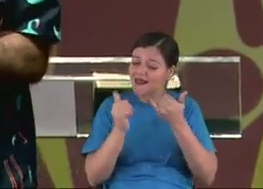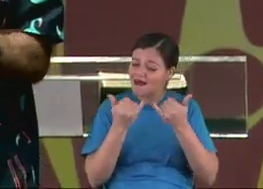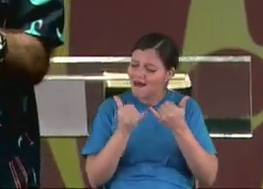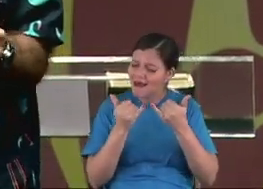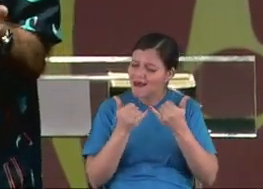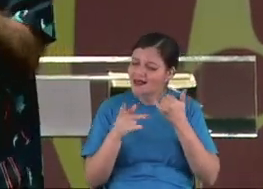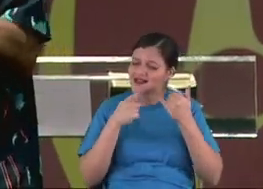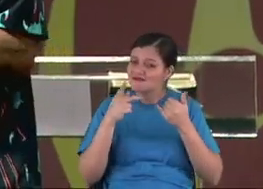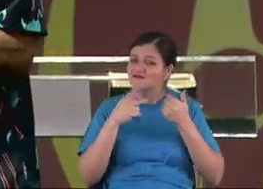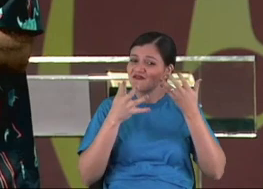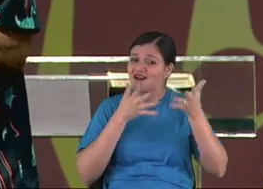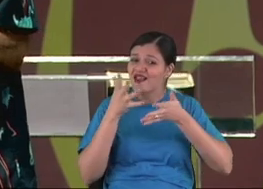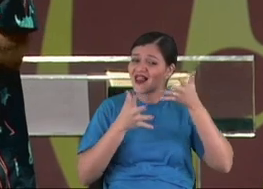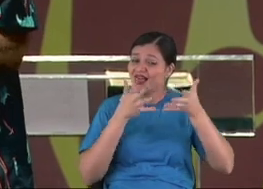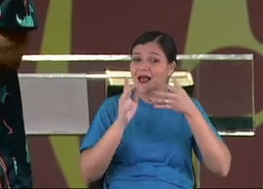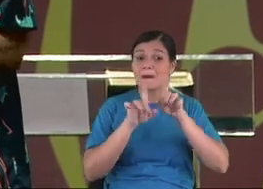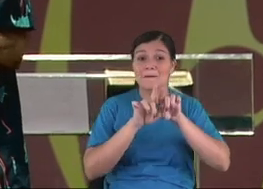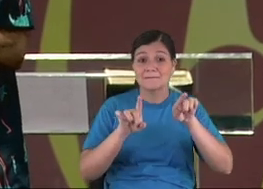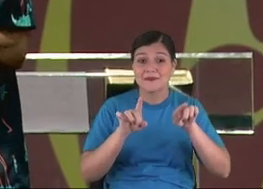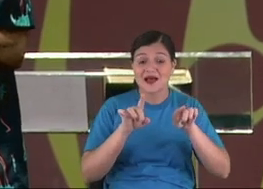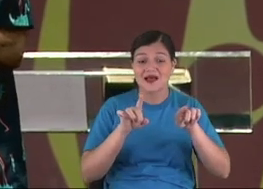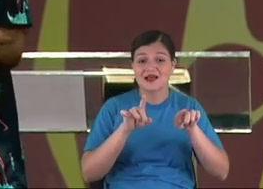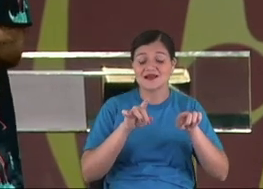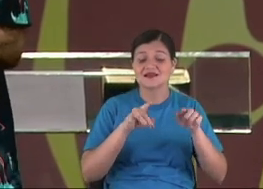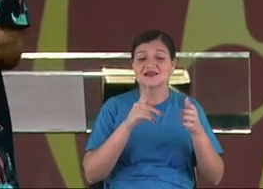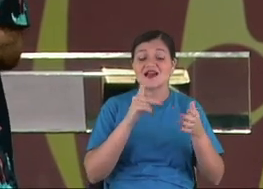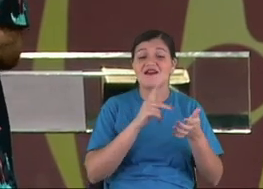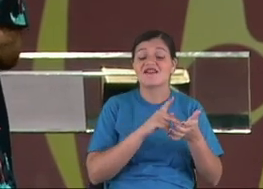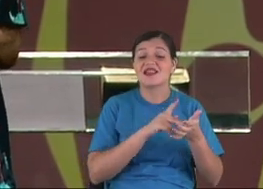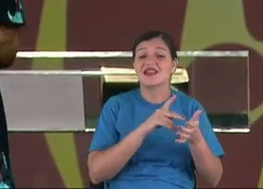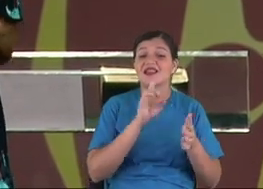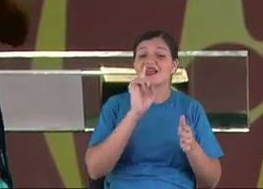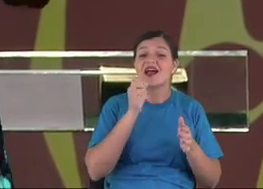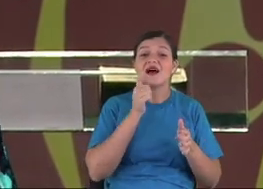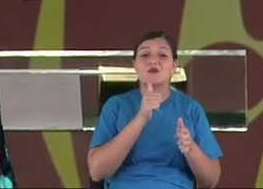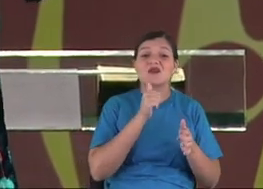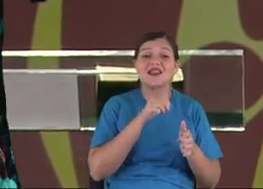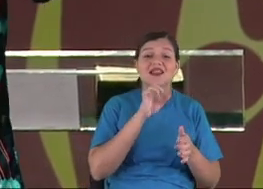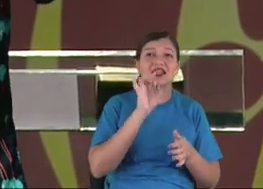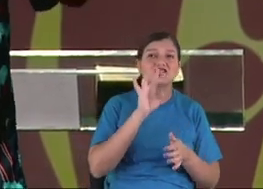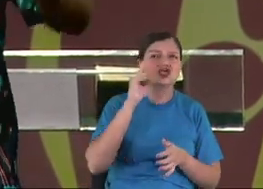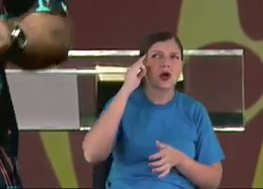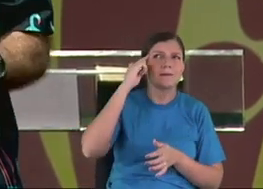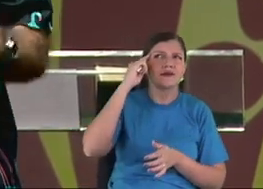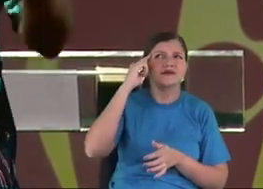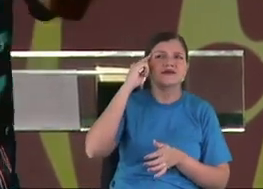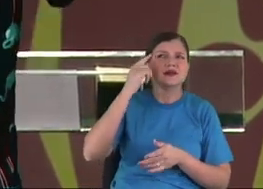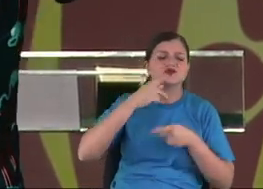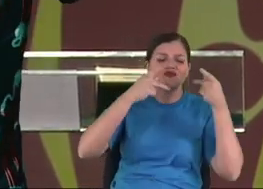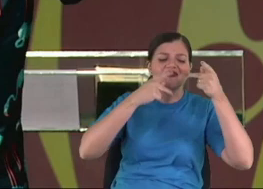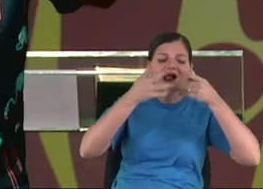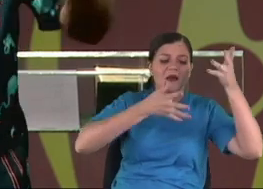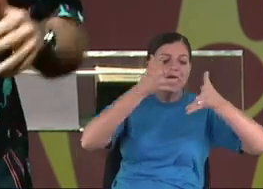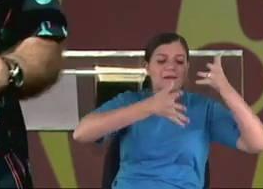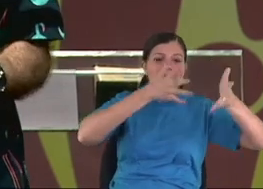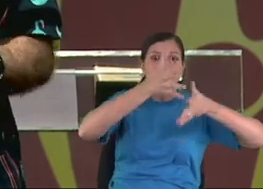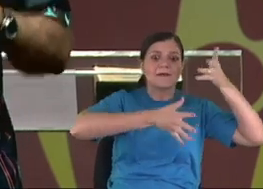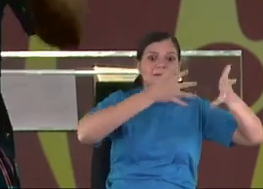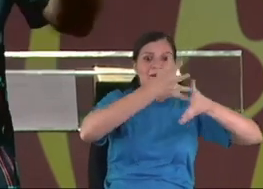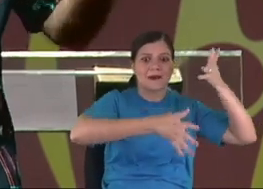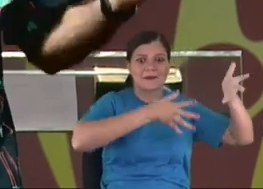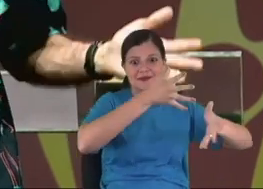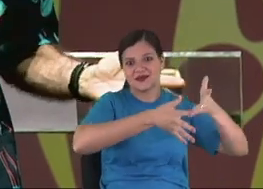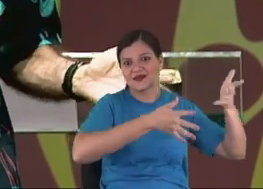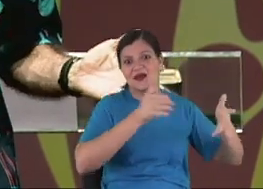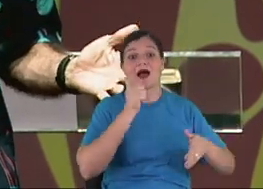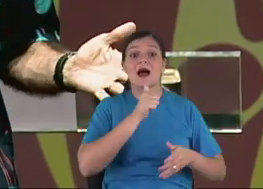verdade ela está só pensando em voz alta. Você entendeu? E dá para você ler os pensamentos de uma mulher, dá para você ser evidente, porque ela te